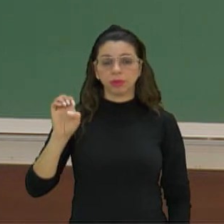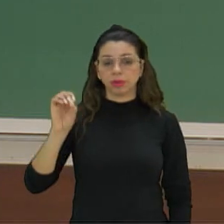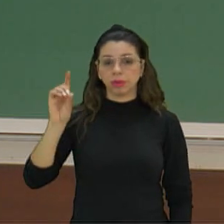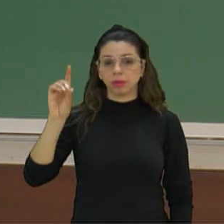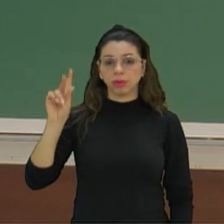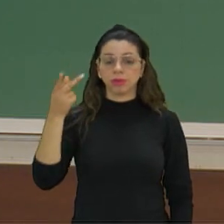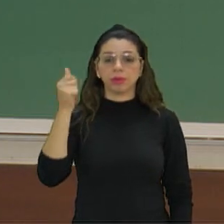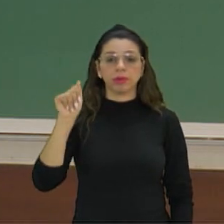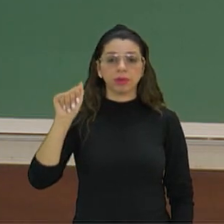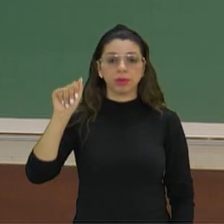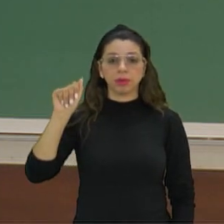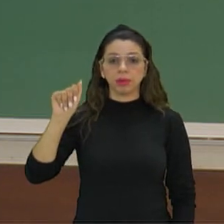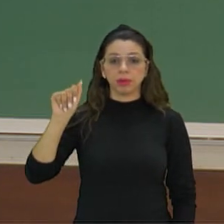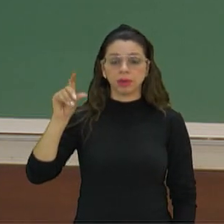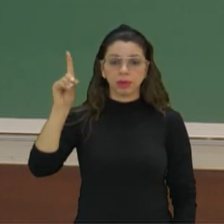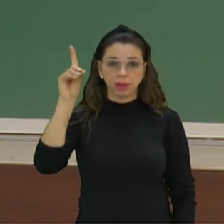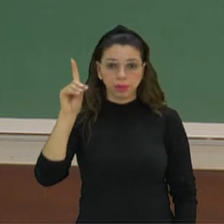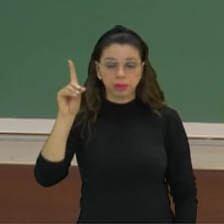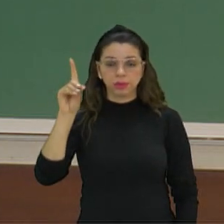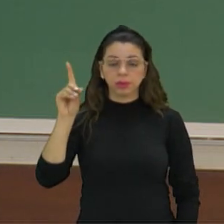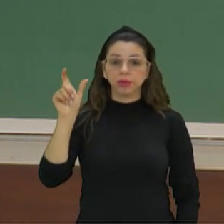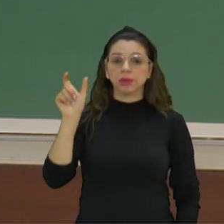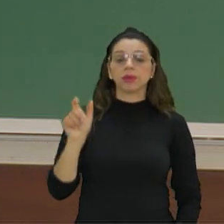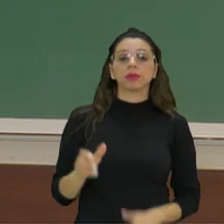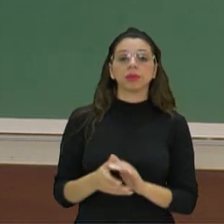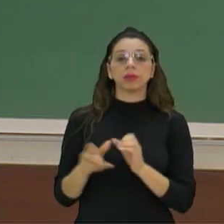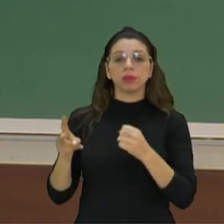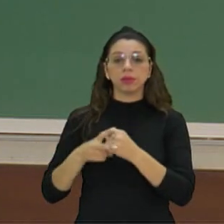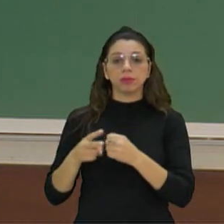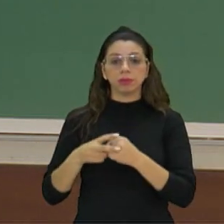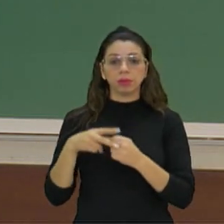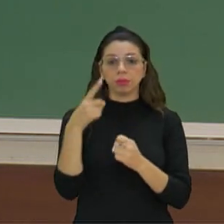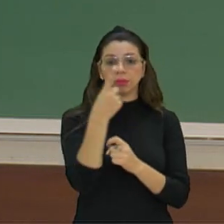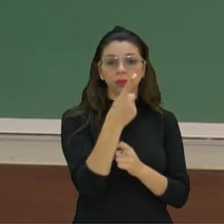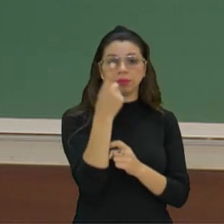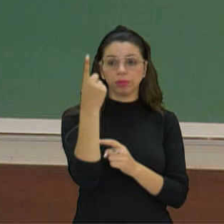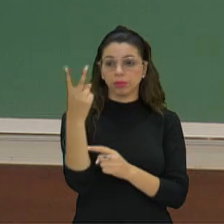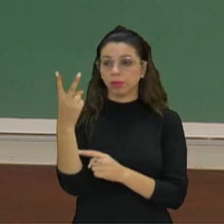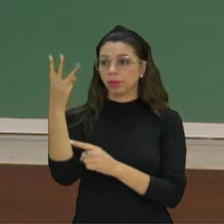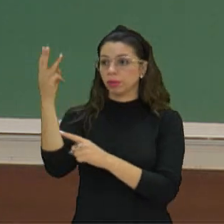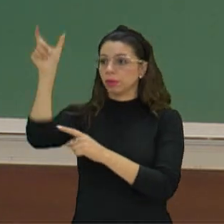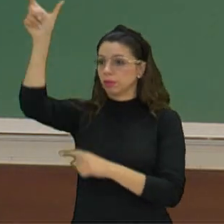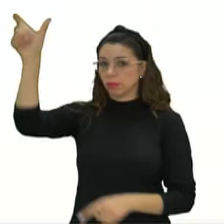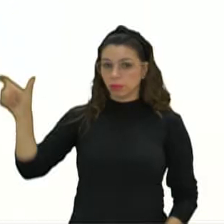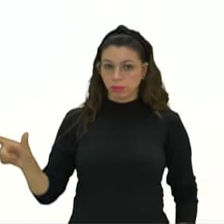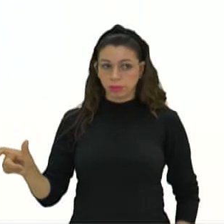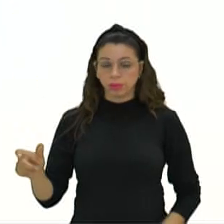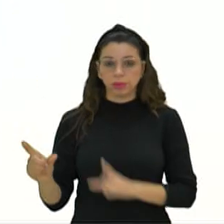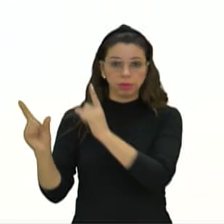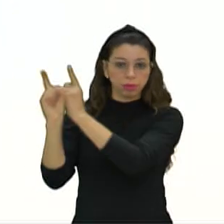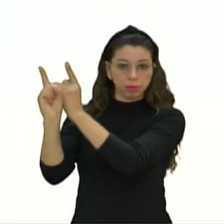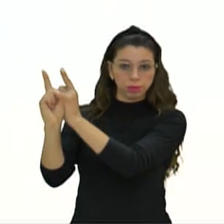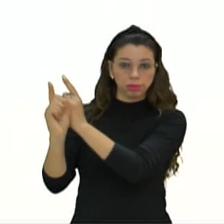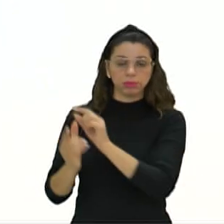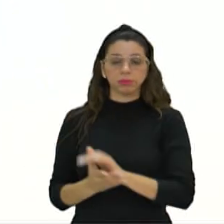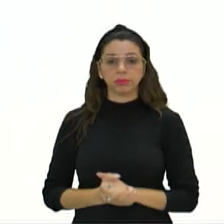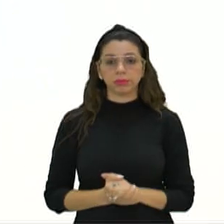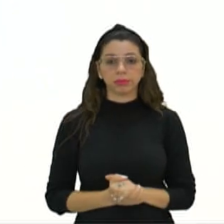o verbo na terceira coluna. Tá bom? Próximo exemplo, ó. A professora